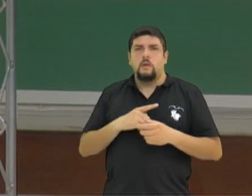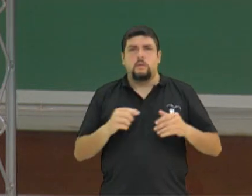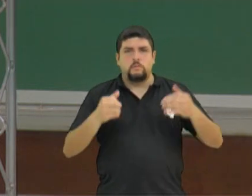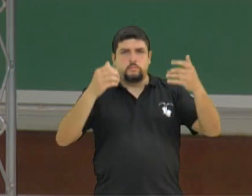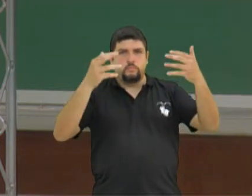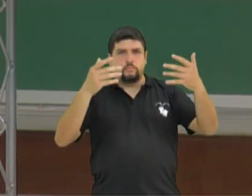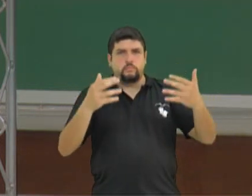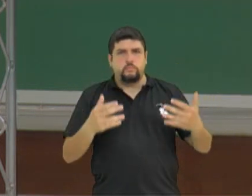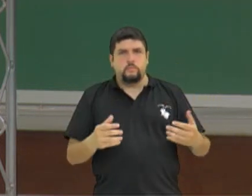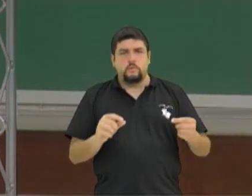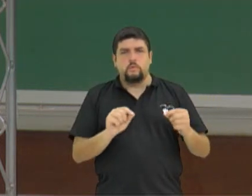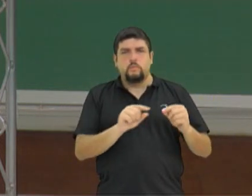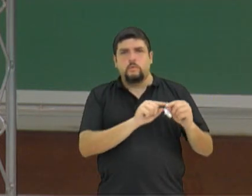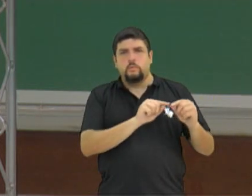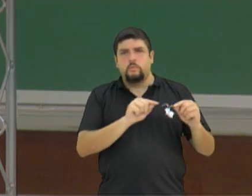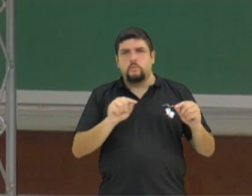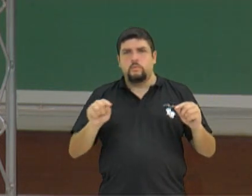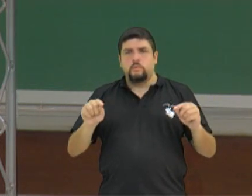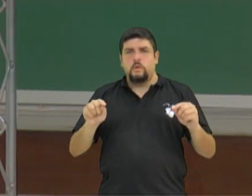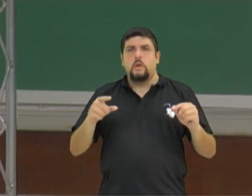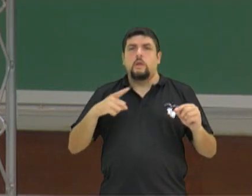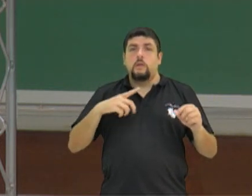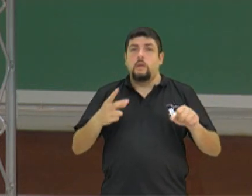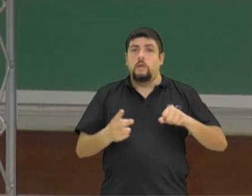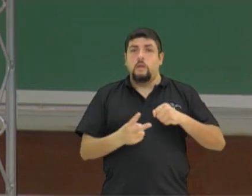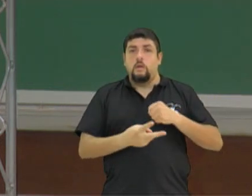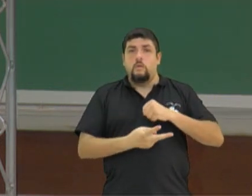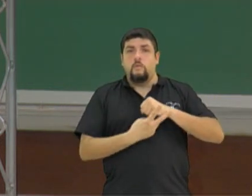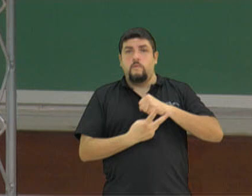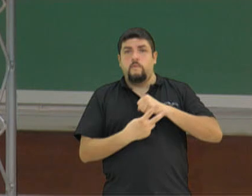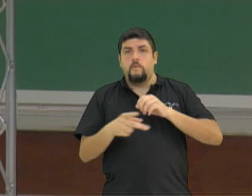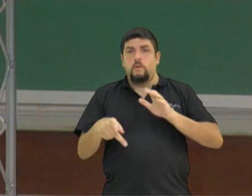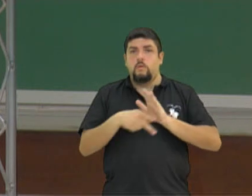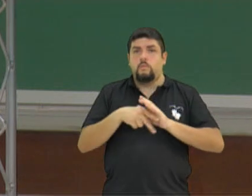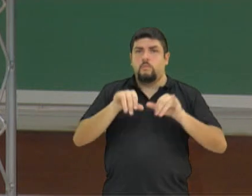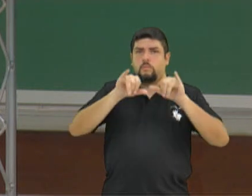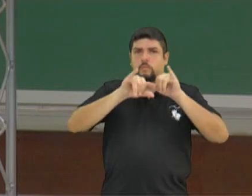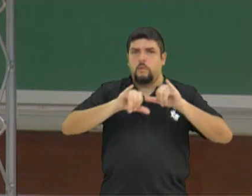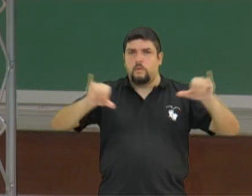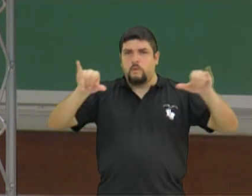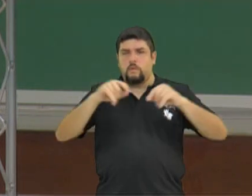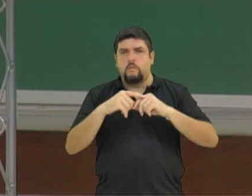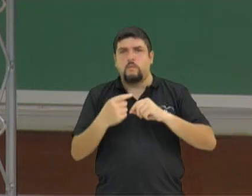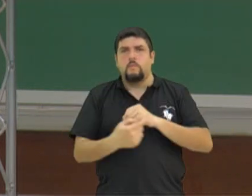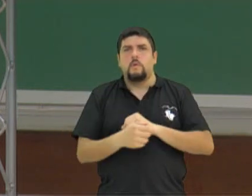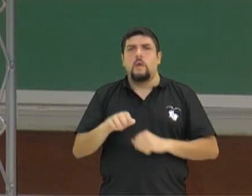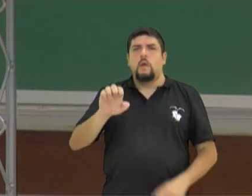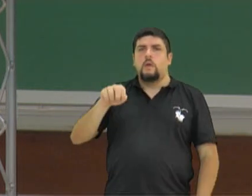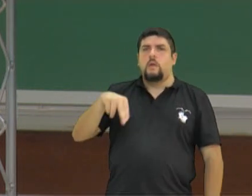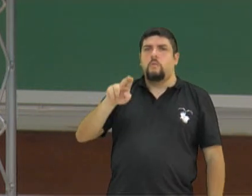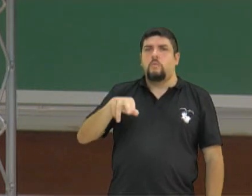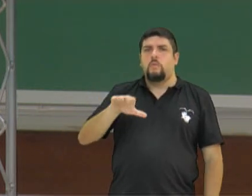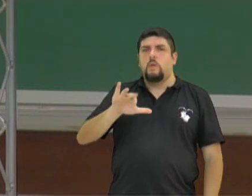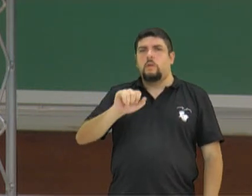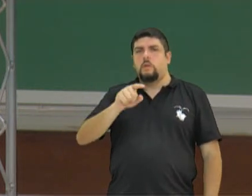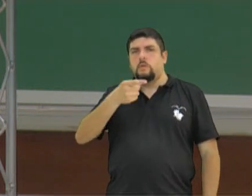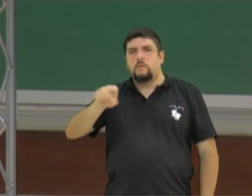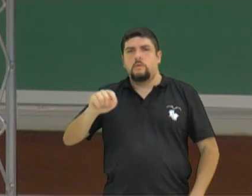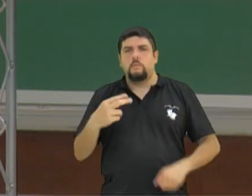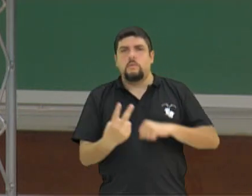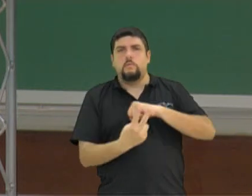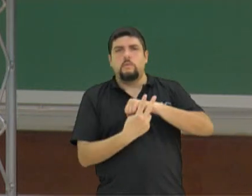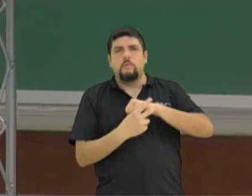ali, né, um verbo de enunciação. A gente estudou, né, em aulas anteriores quais são os verbos de dizer,